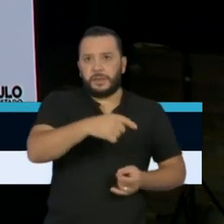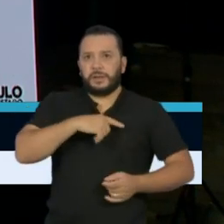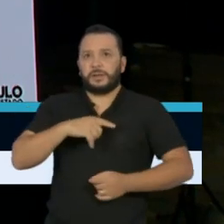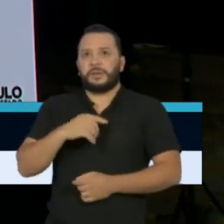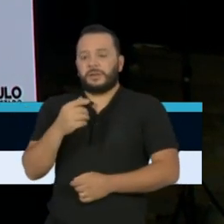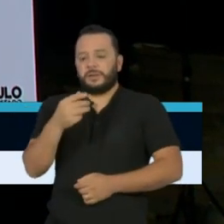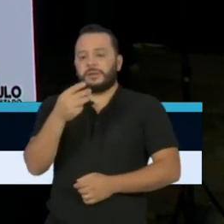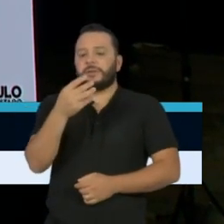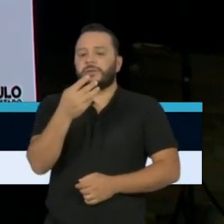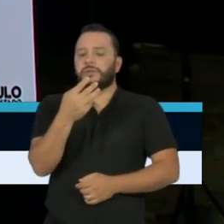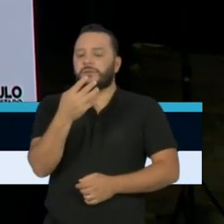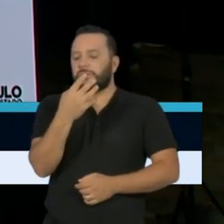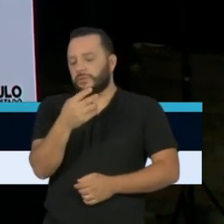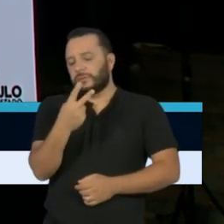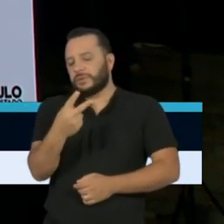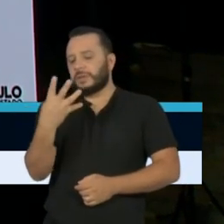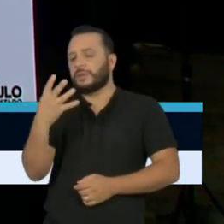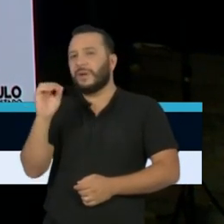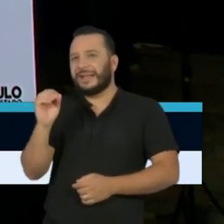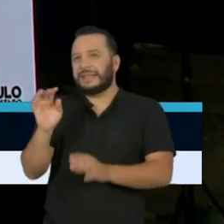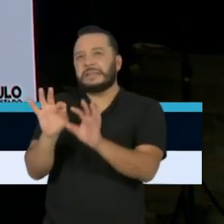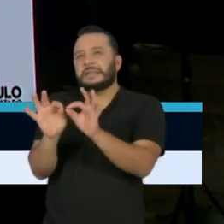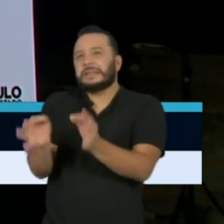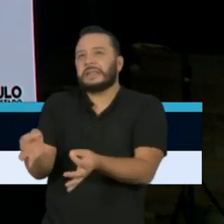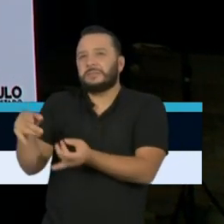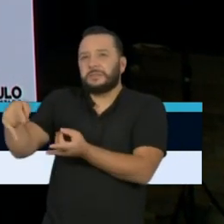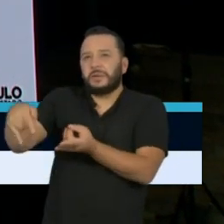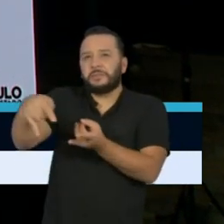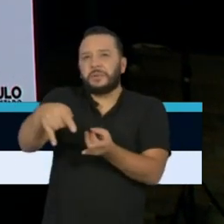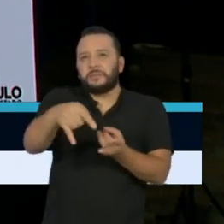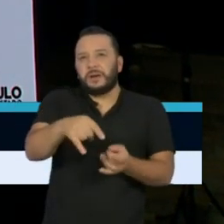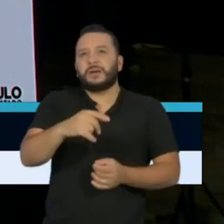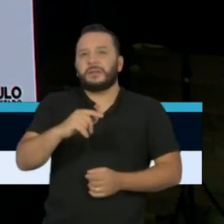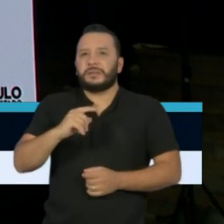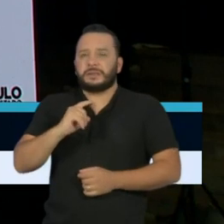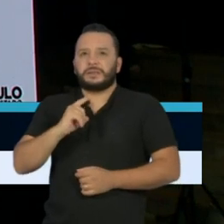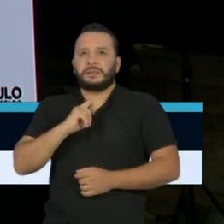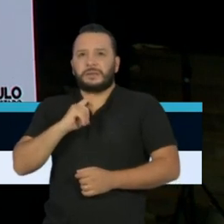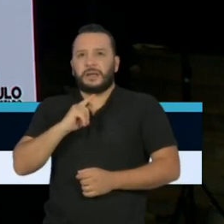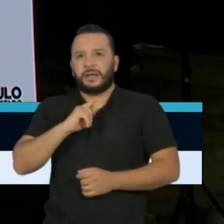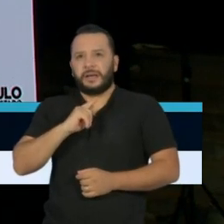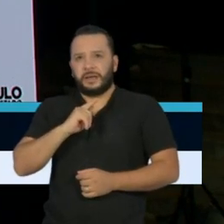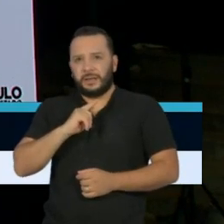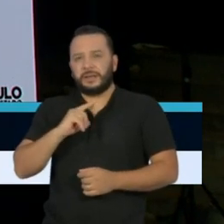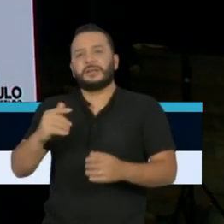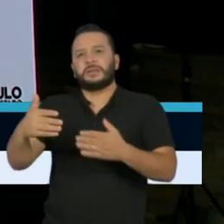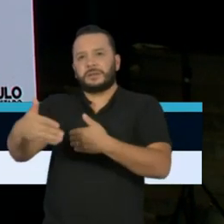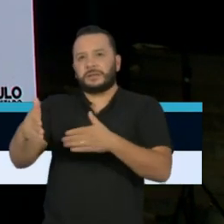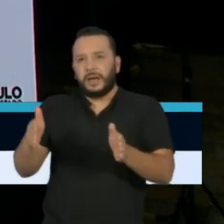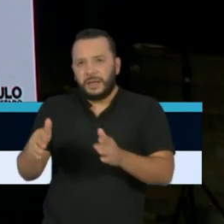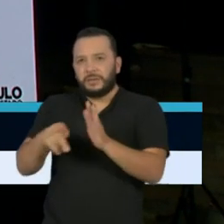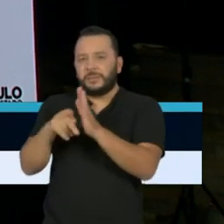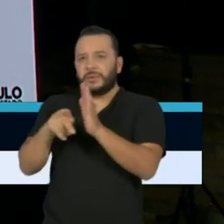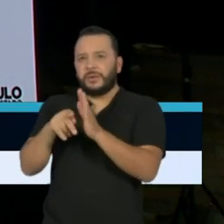baixa complexidade, com postos de enfermagem, sala de descompressão, que